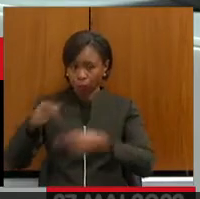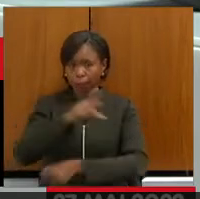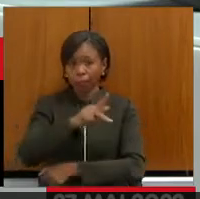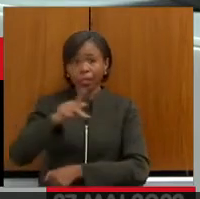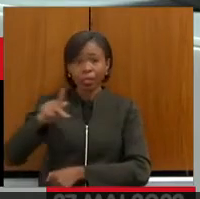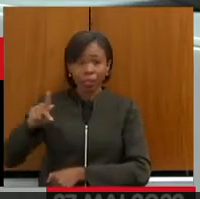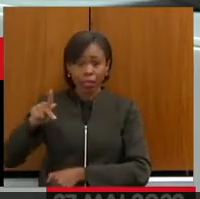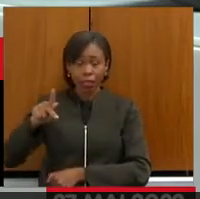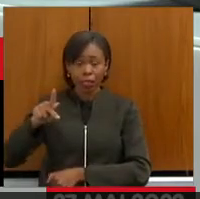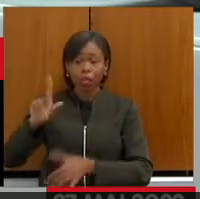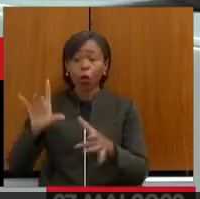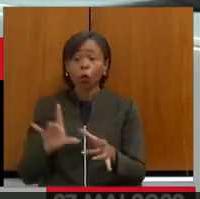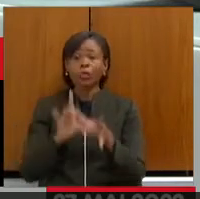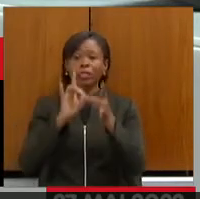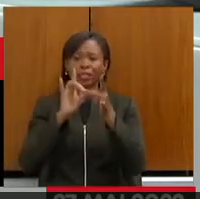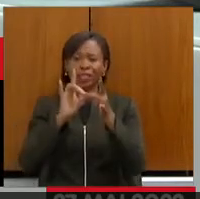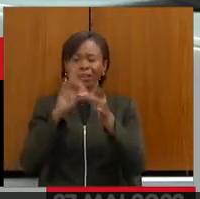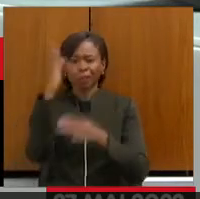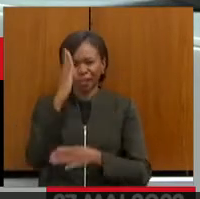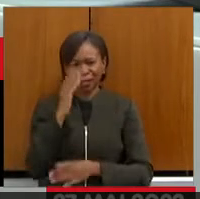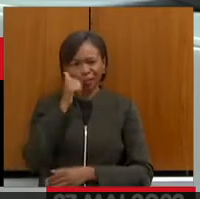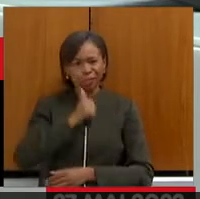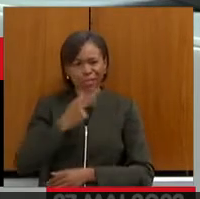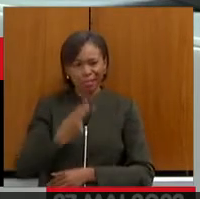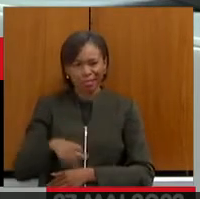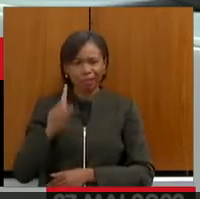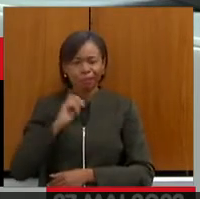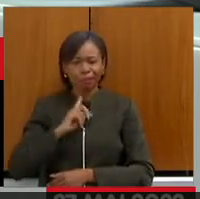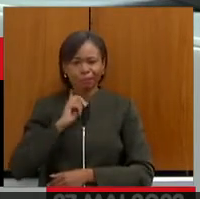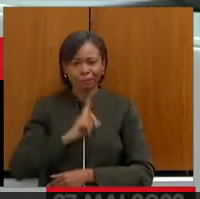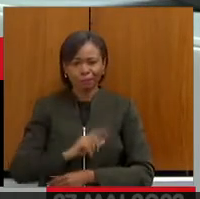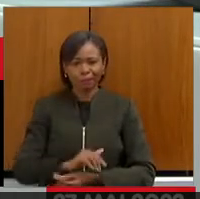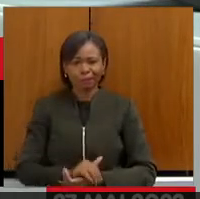da União Brasileira de mulheres de Minas Gerais